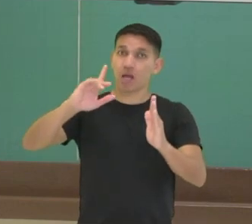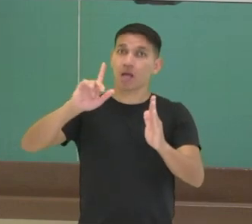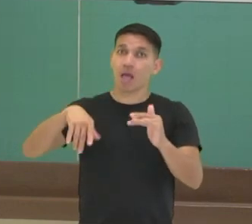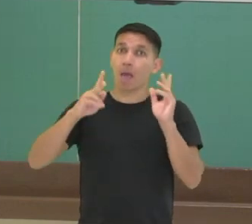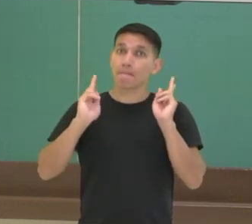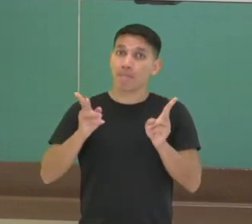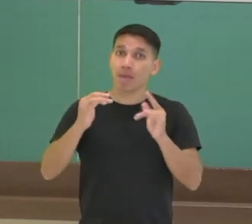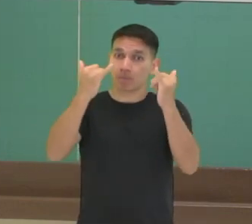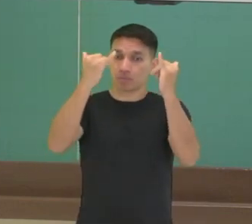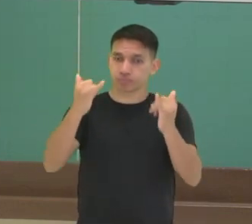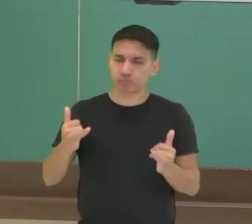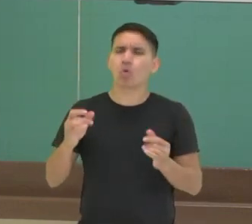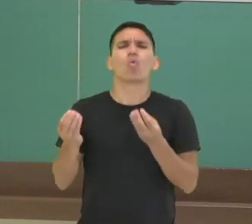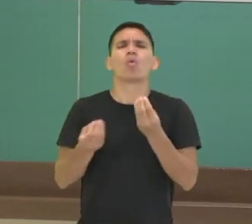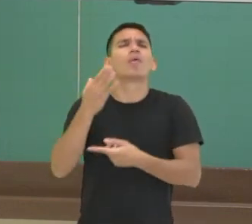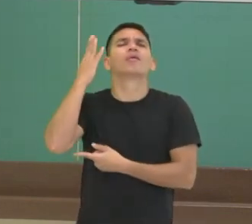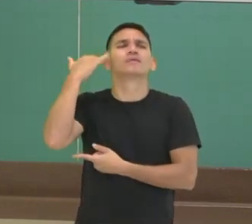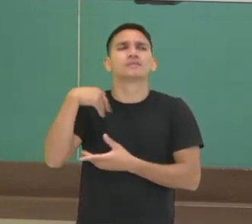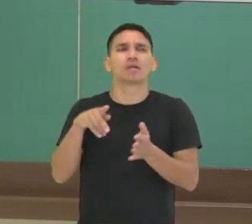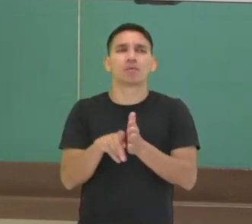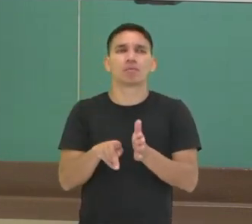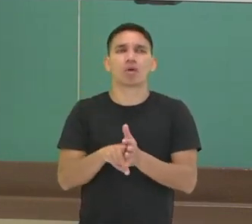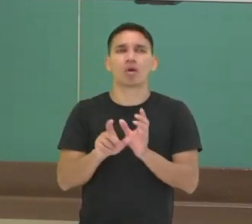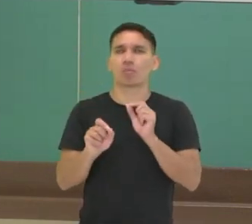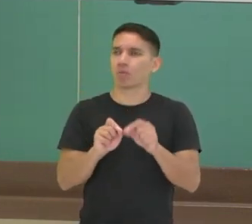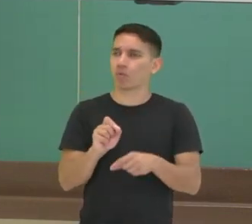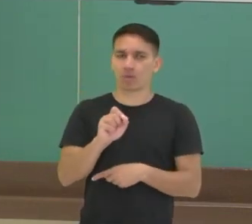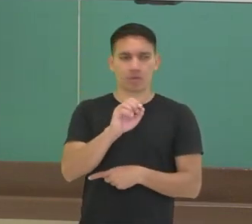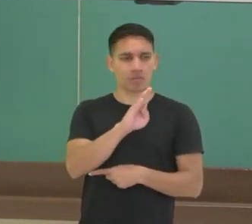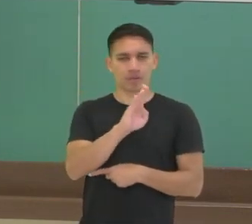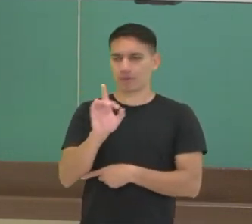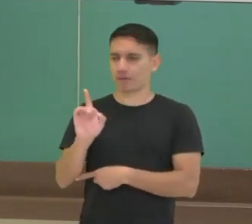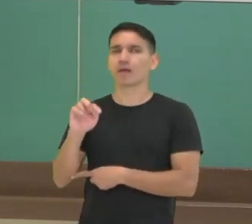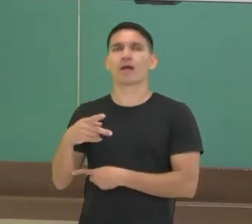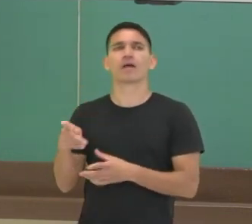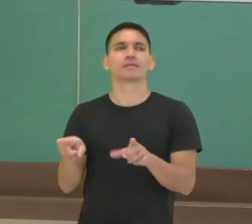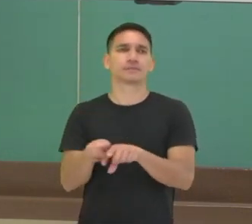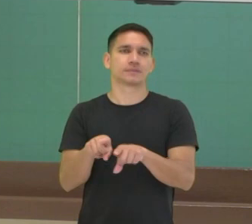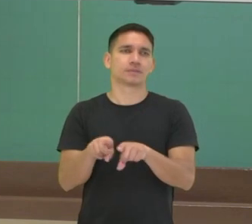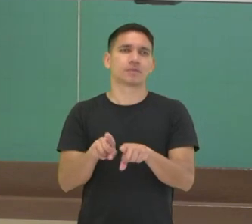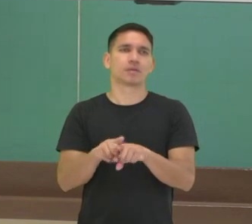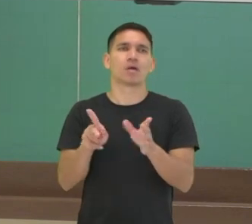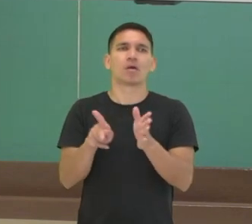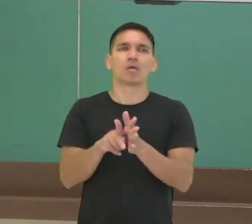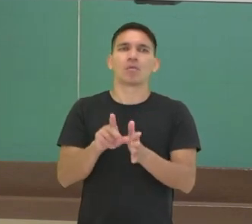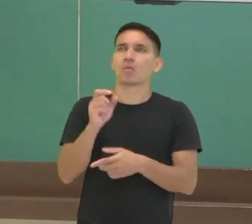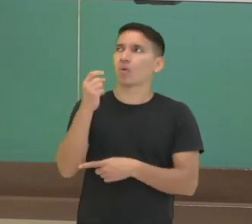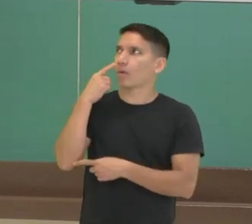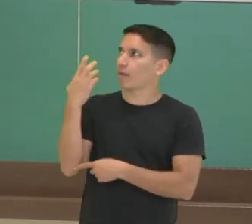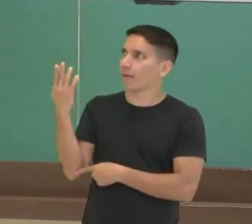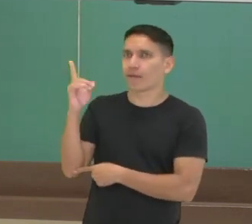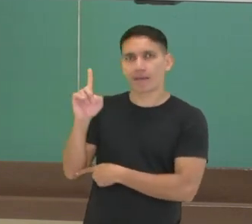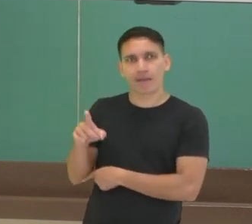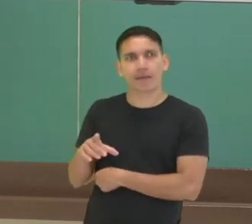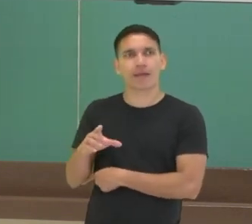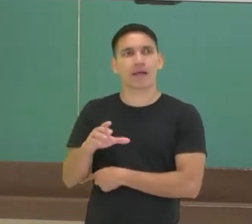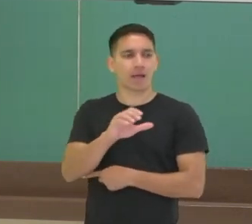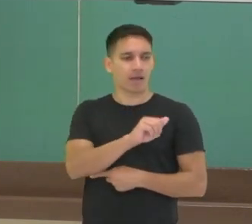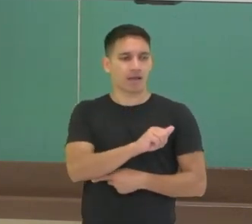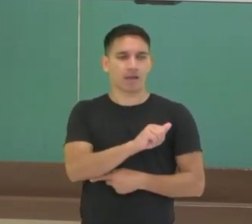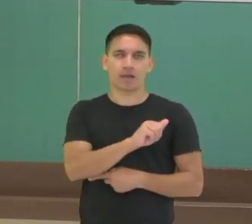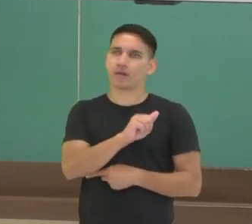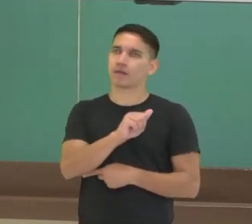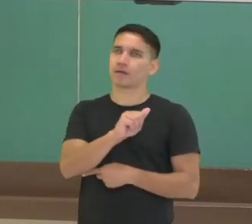mesmo tamanho. Então a diagonal BD também vai ser de 10 centímetros. A diagonal AC é 10 centímetros, a BD também